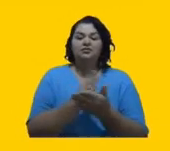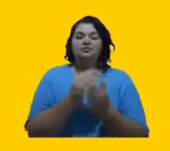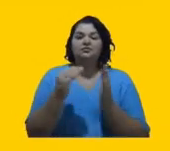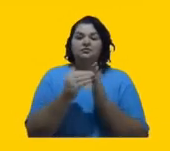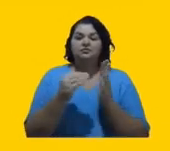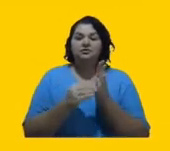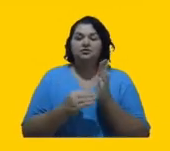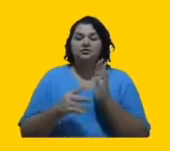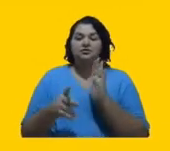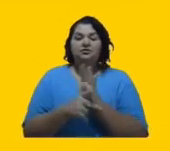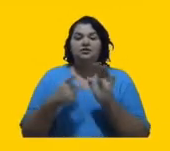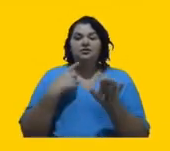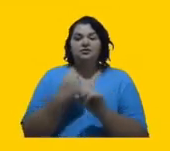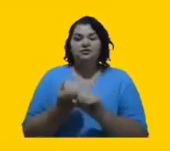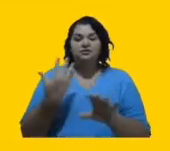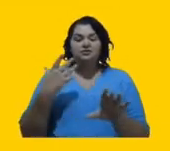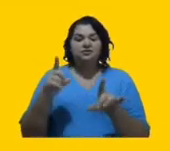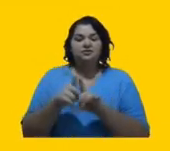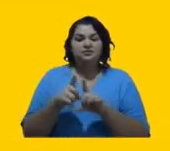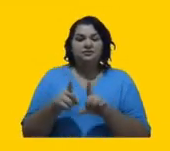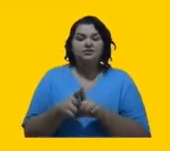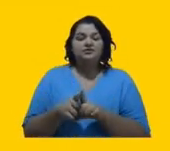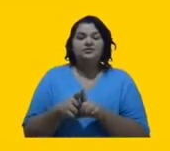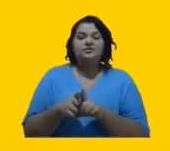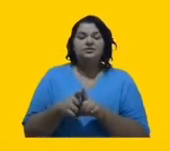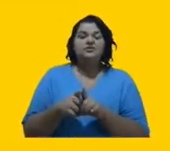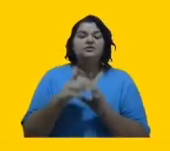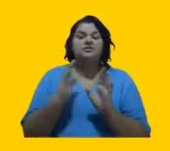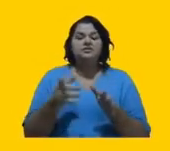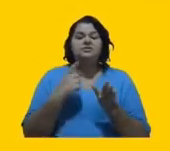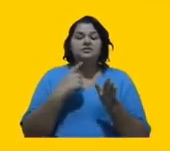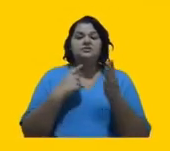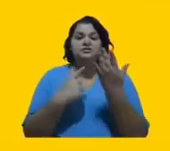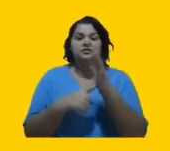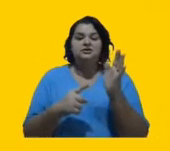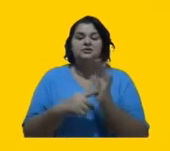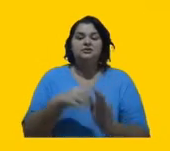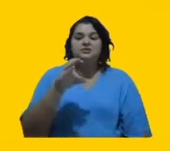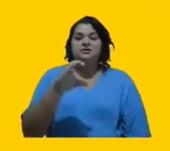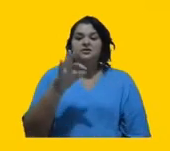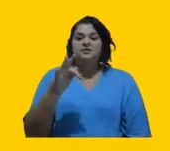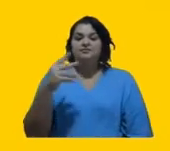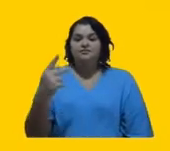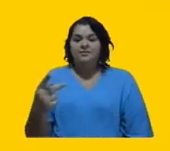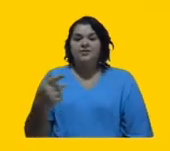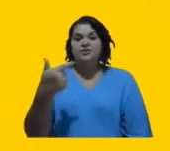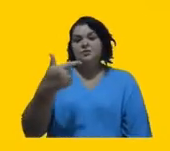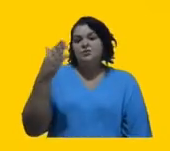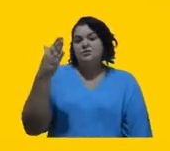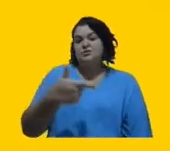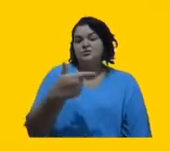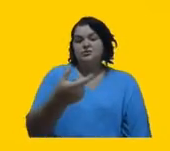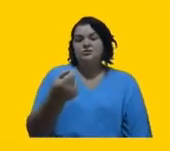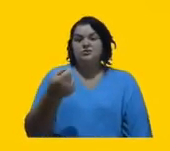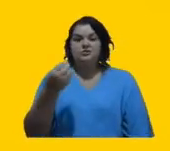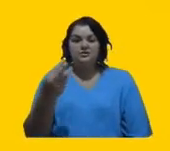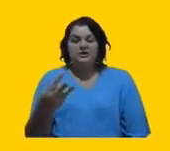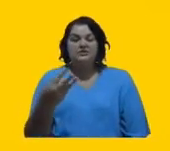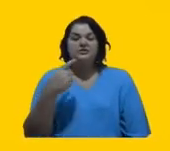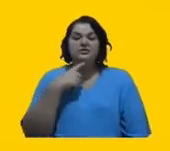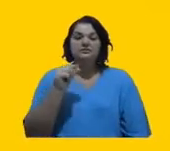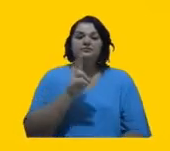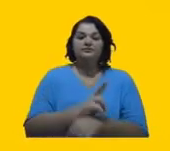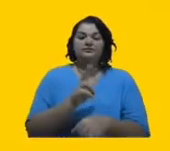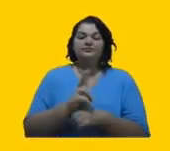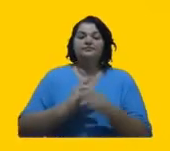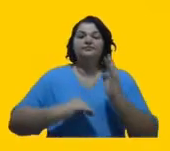da resolução que já foi revogada, né, do CFP 2 de 2003, que restringia a